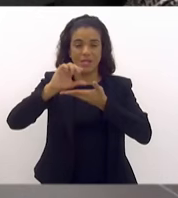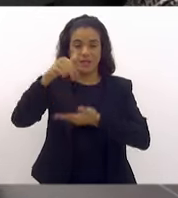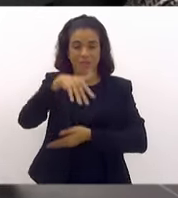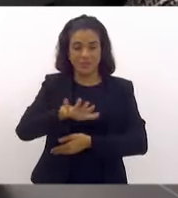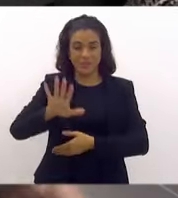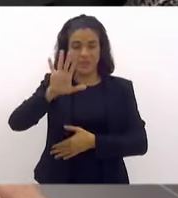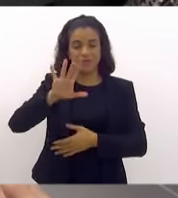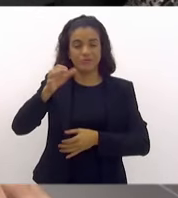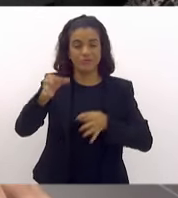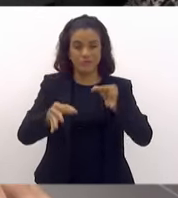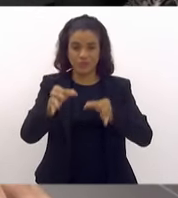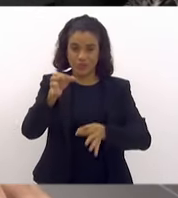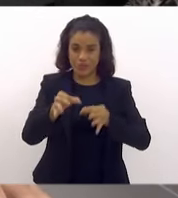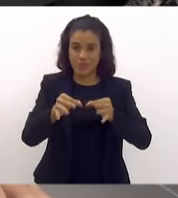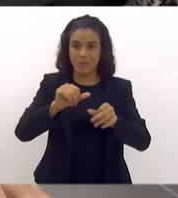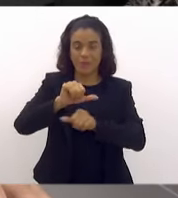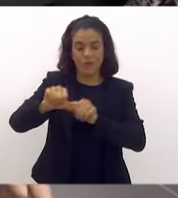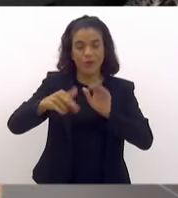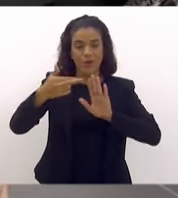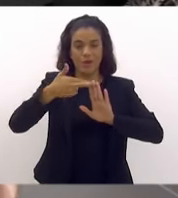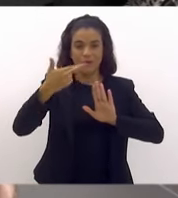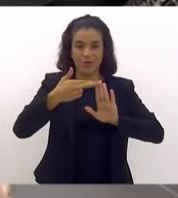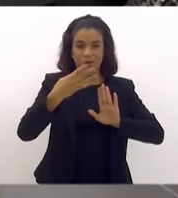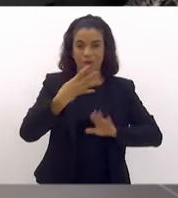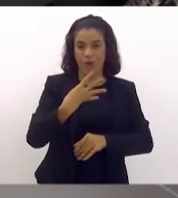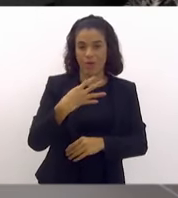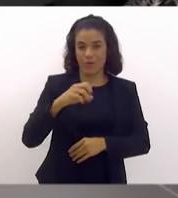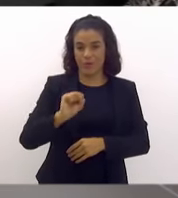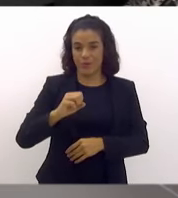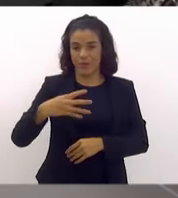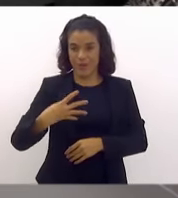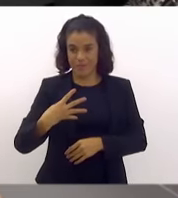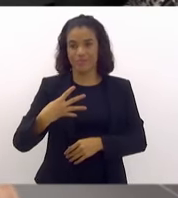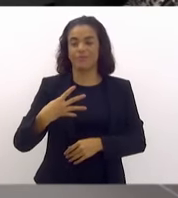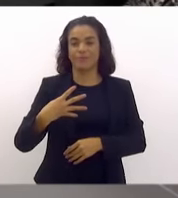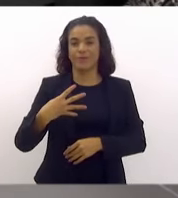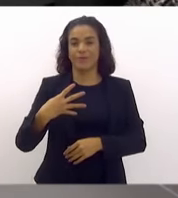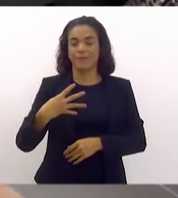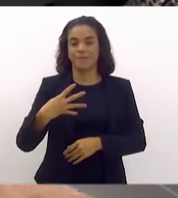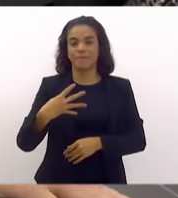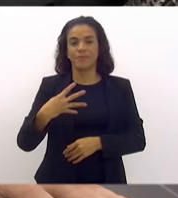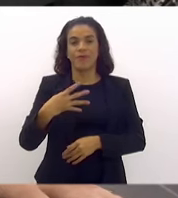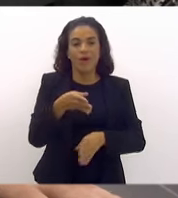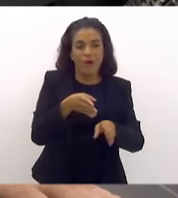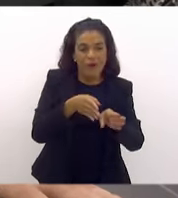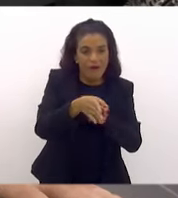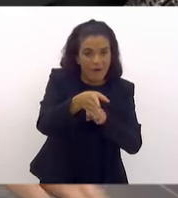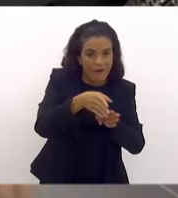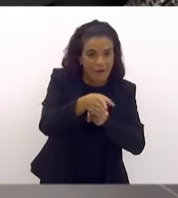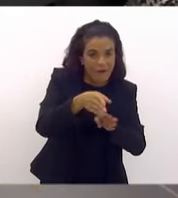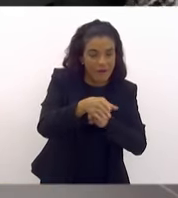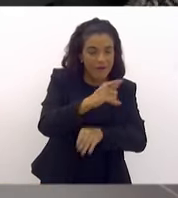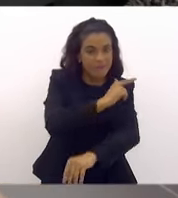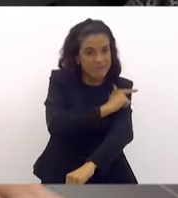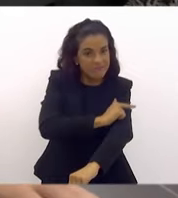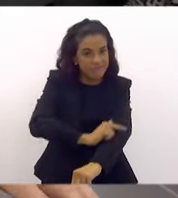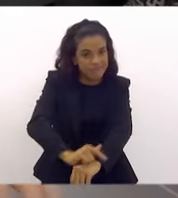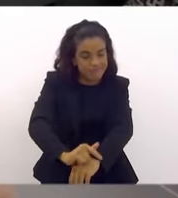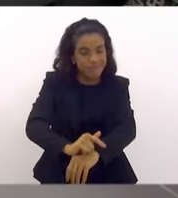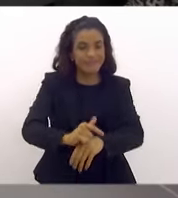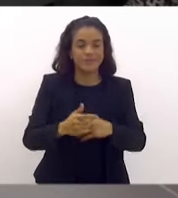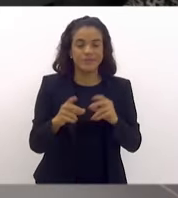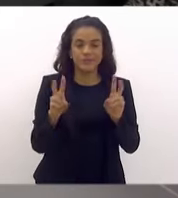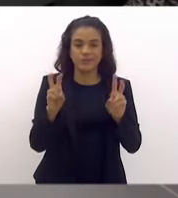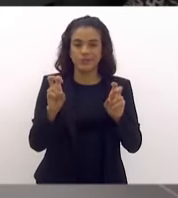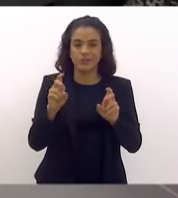editou a resolução 484 e disciplinando né A questão